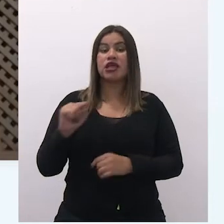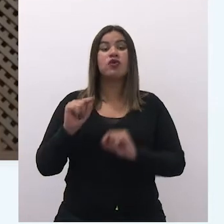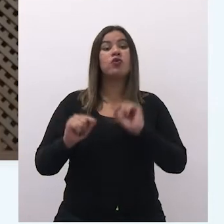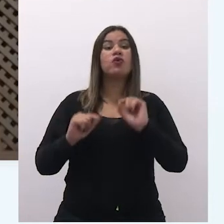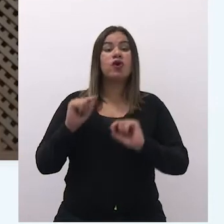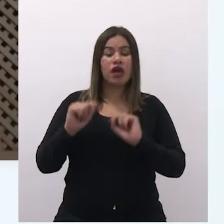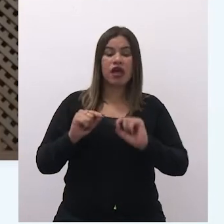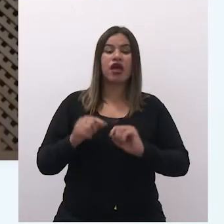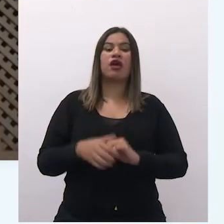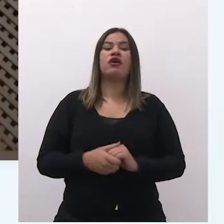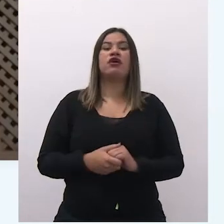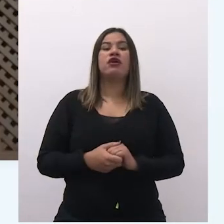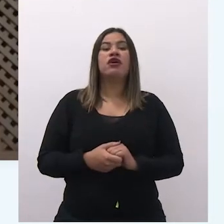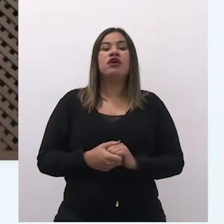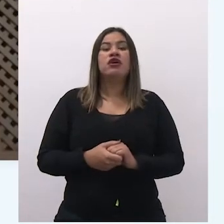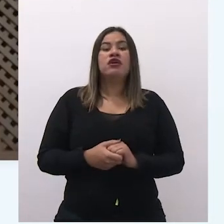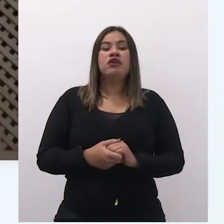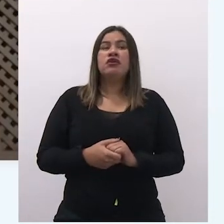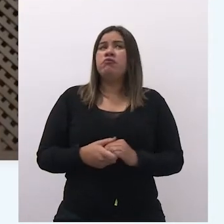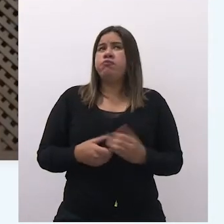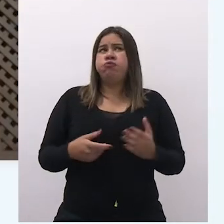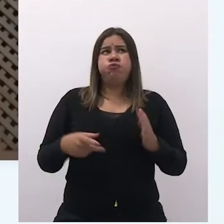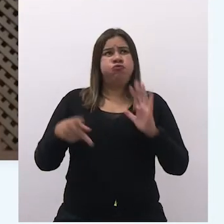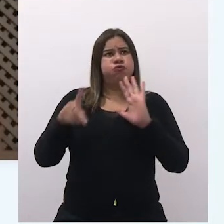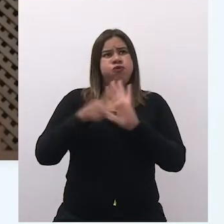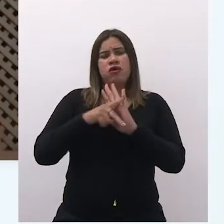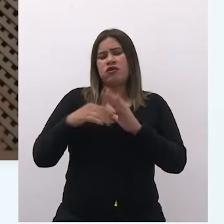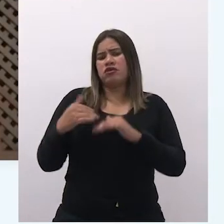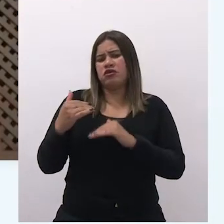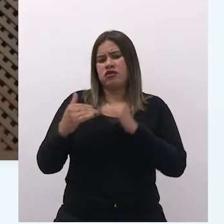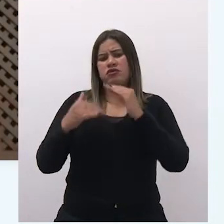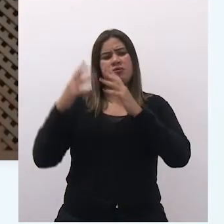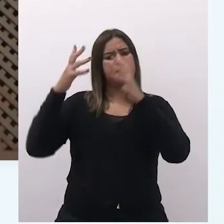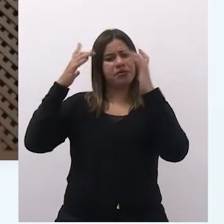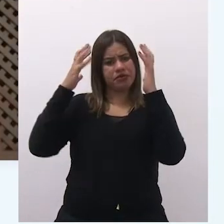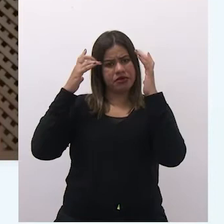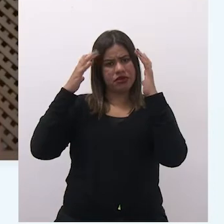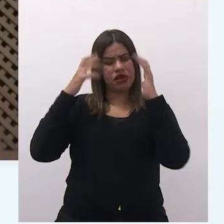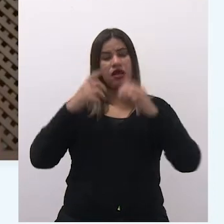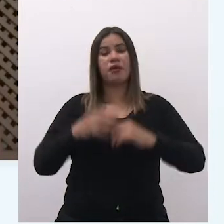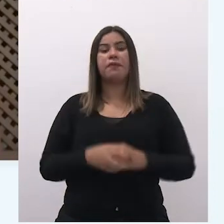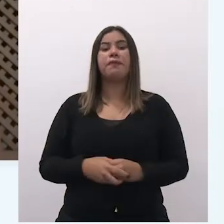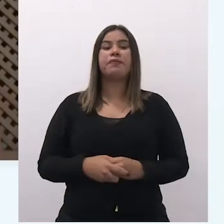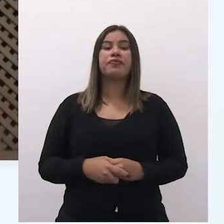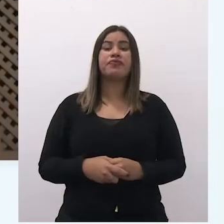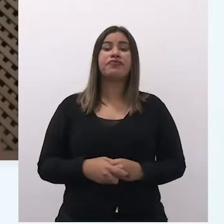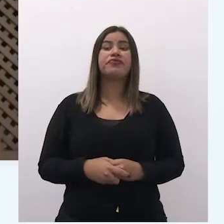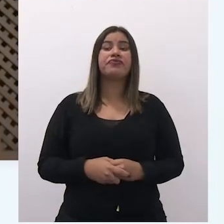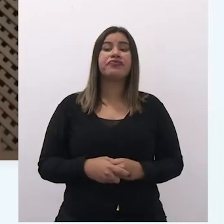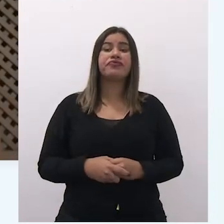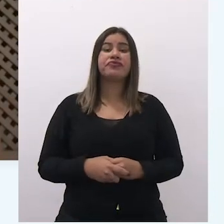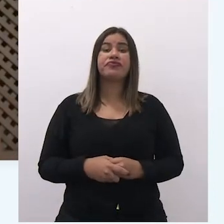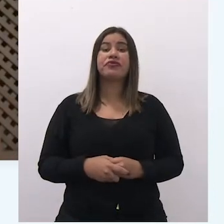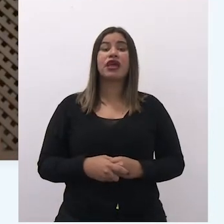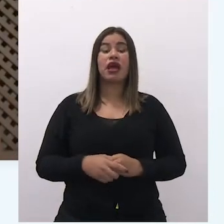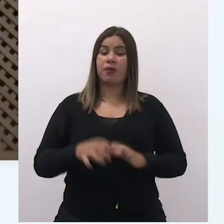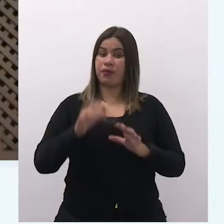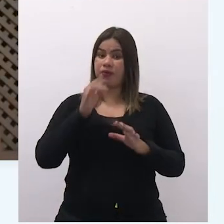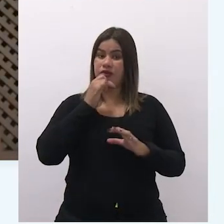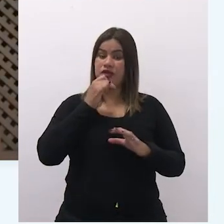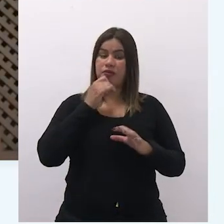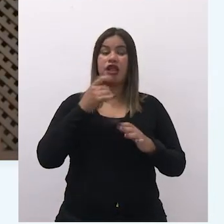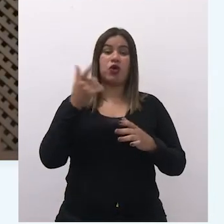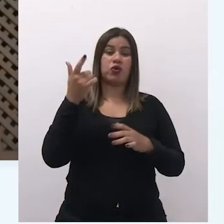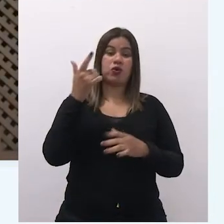dele, isso por questão do desenvolvimento do cerebral dele, ele acaba de receber a recompensa,